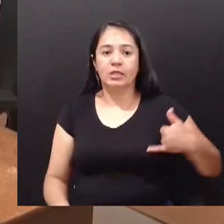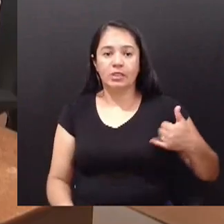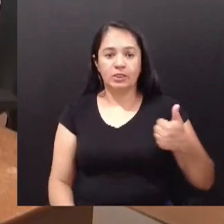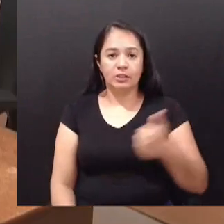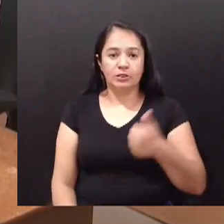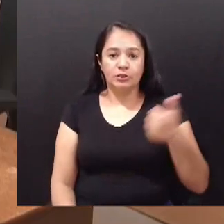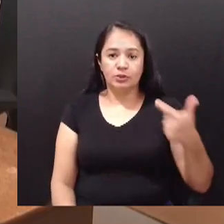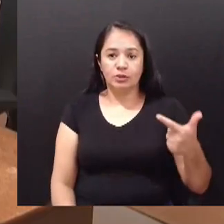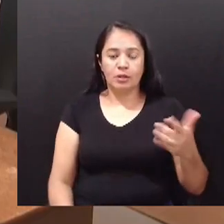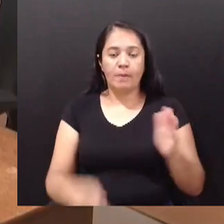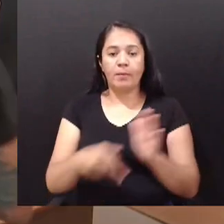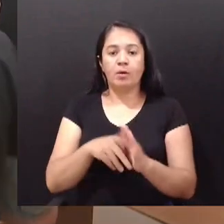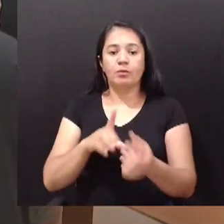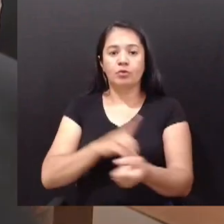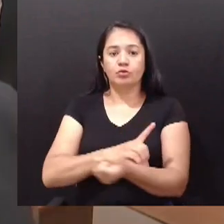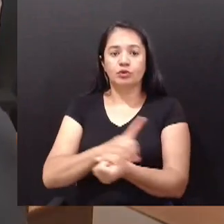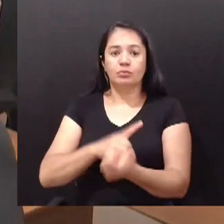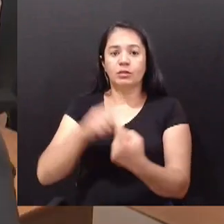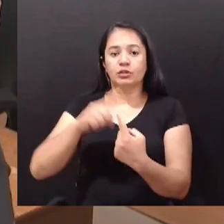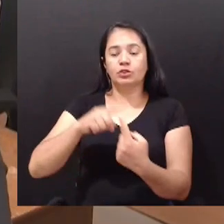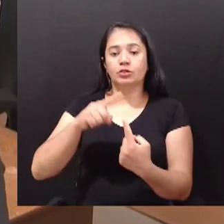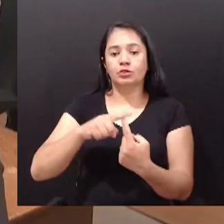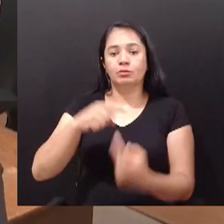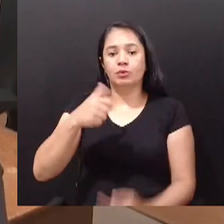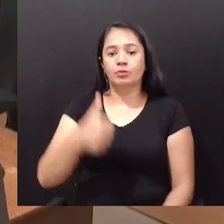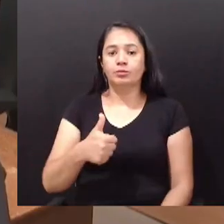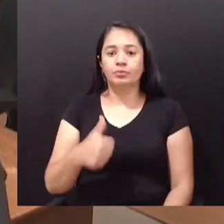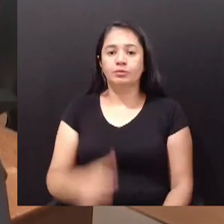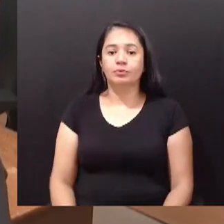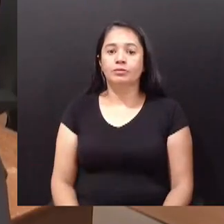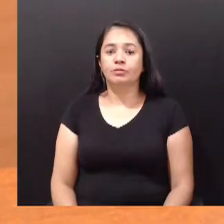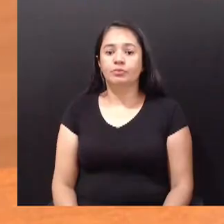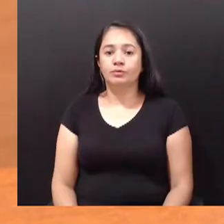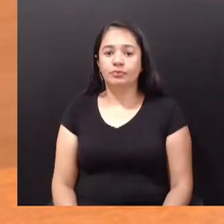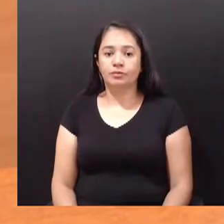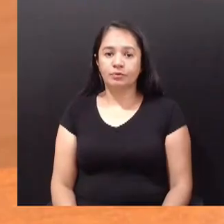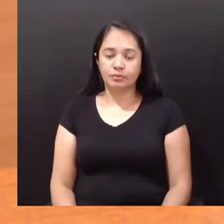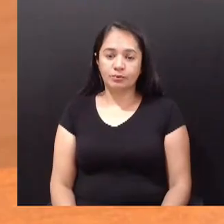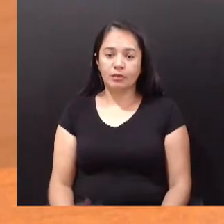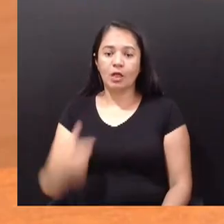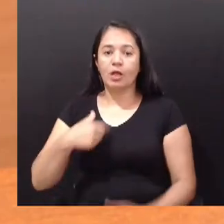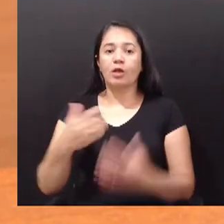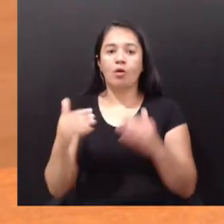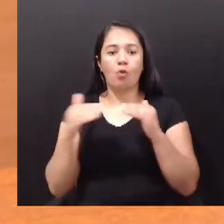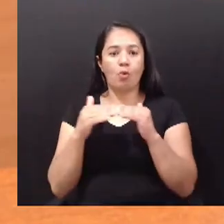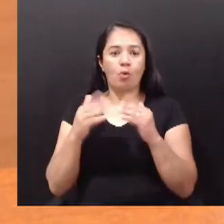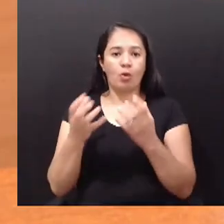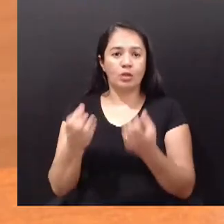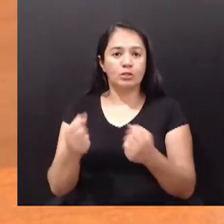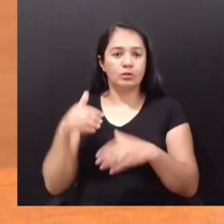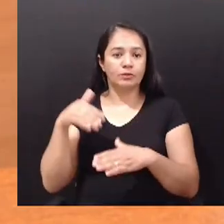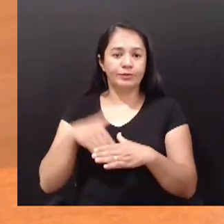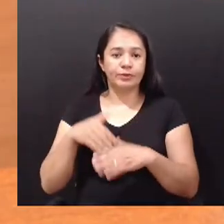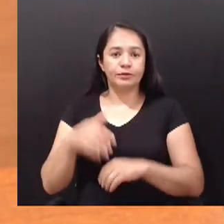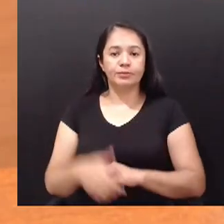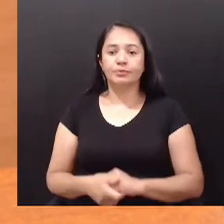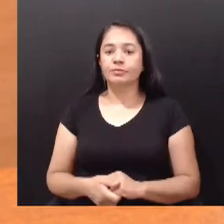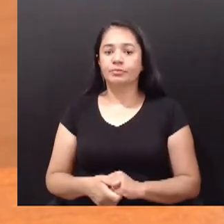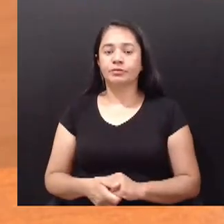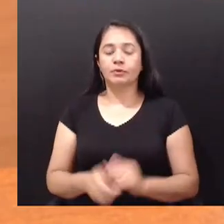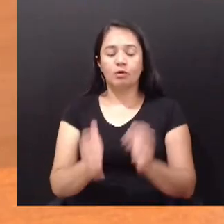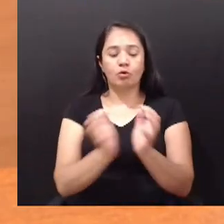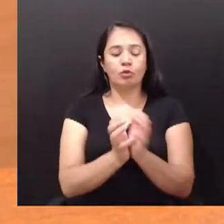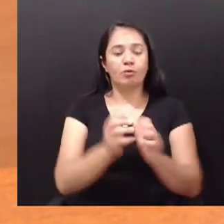1. Eu acompanho o relator Rubens do Gás, qual eu cumprimento também, e voto favorável. Cabe à comissão analisar propostas